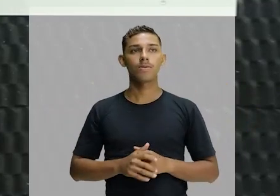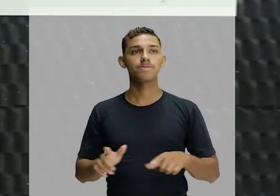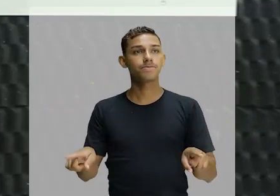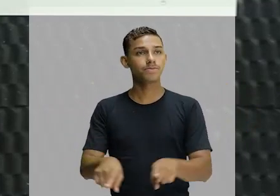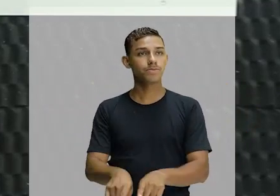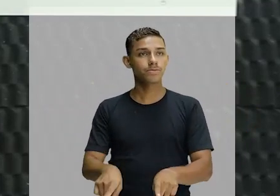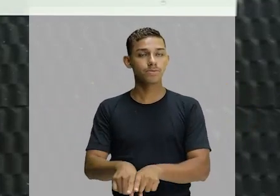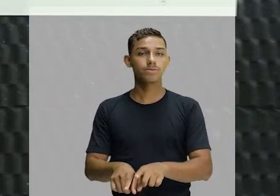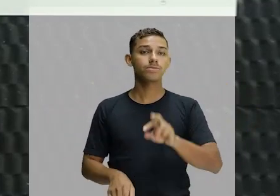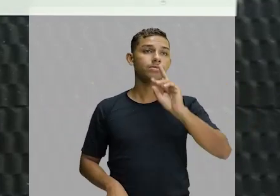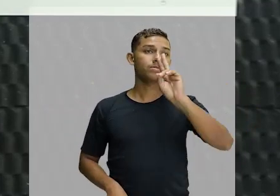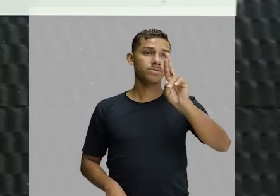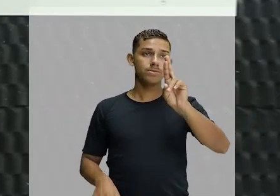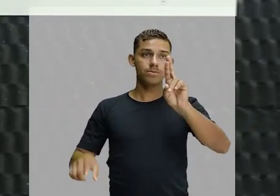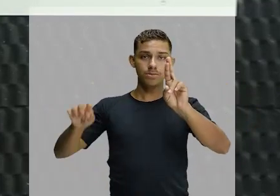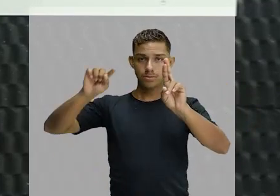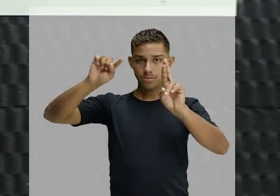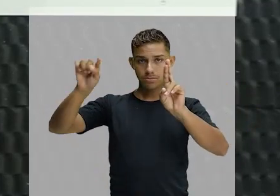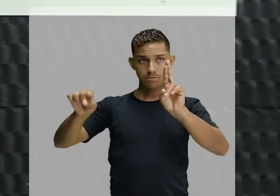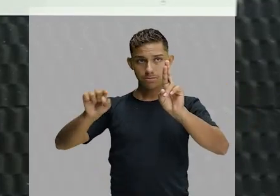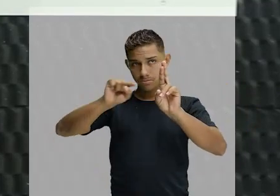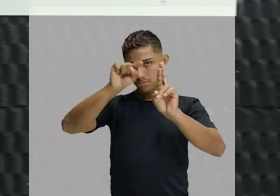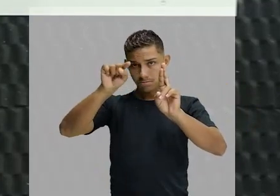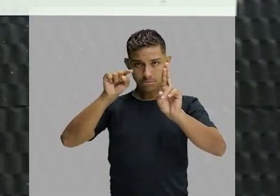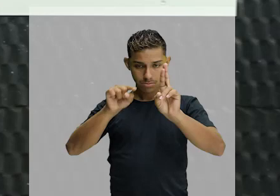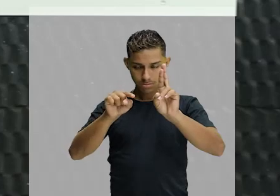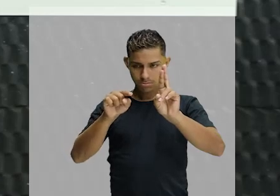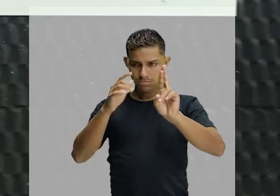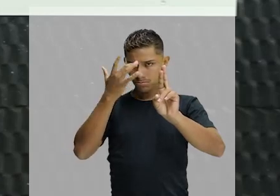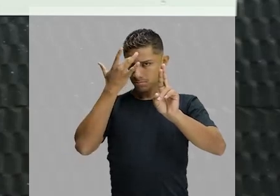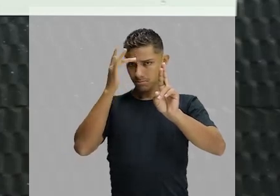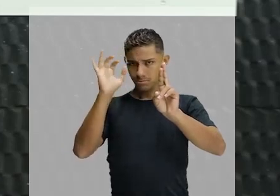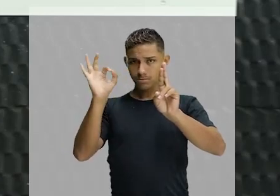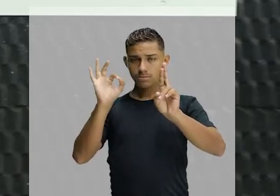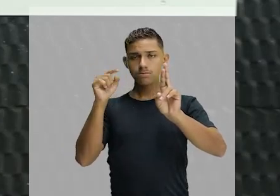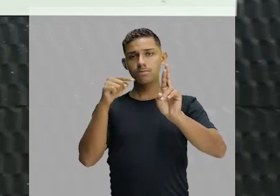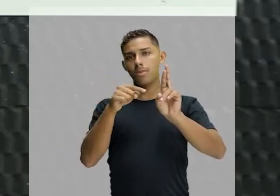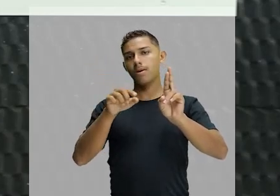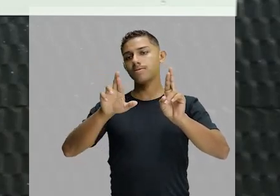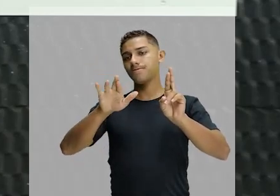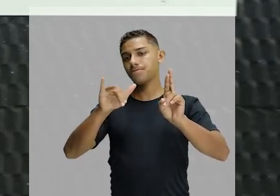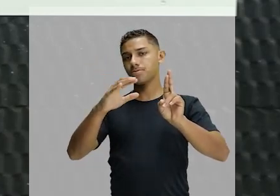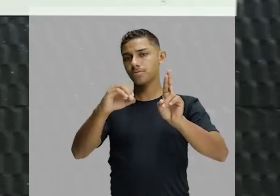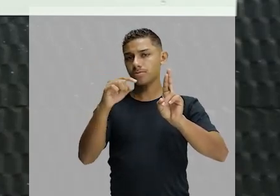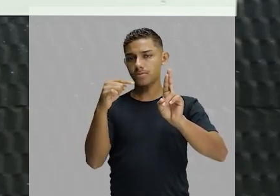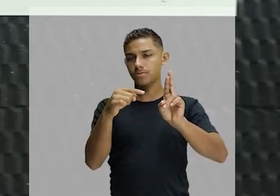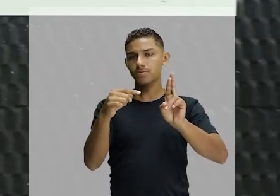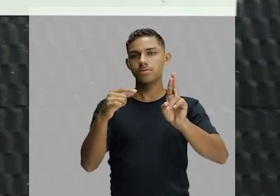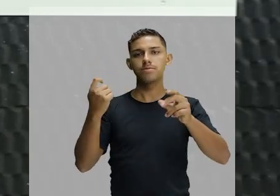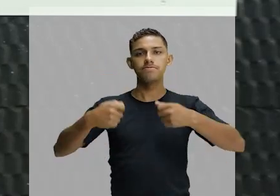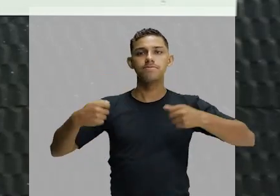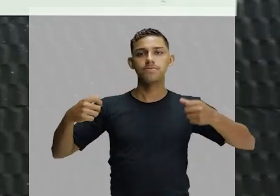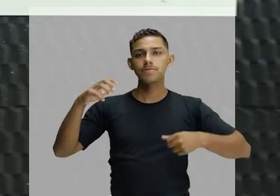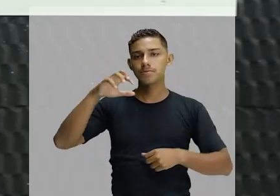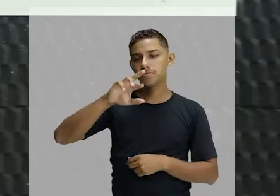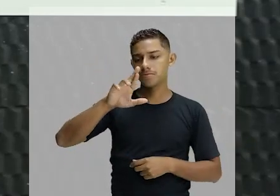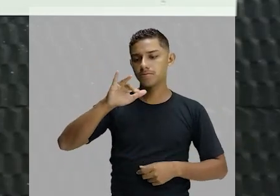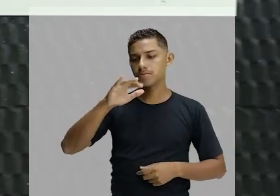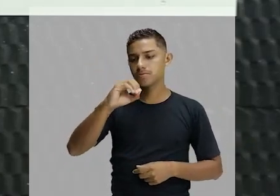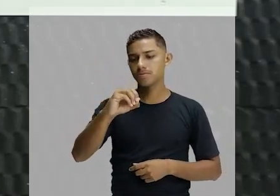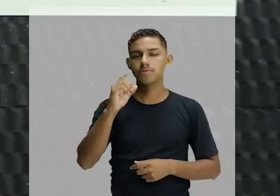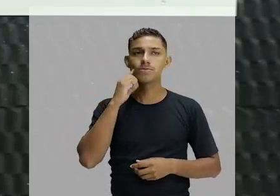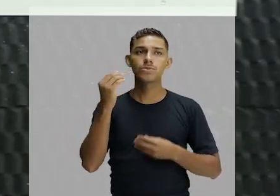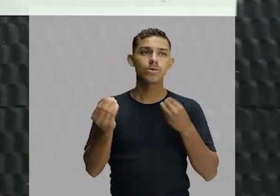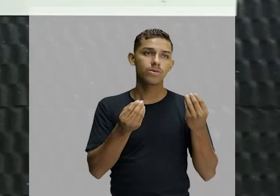precisamos também da medida do raio. Eu tenho que saber quanto é o raio dessa circunferência. Como é que eu faço para